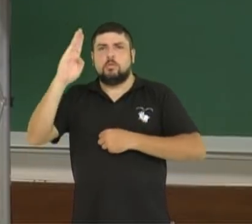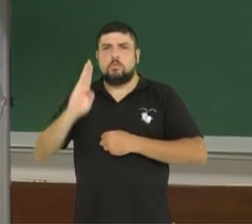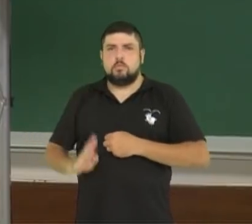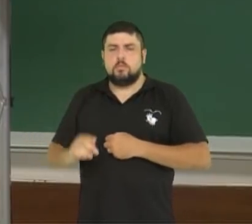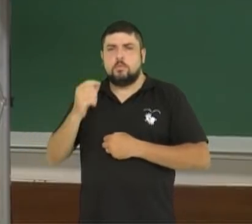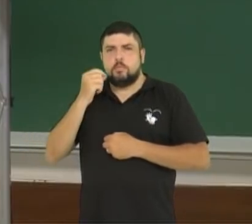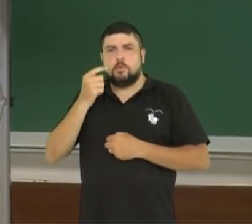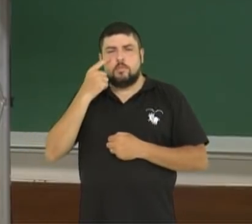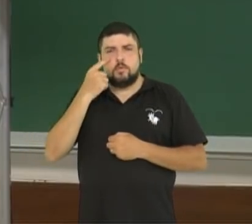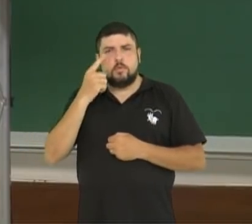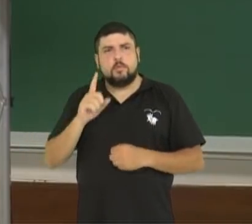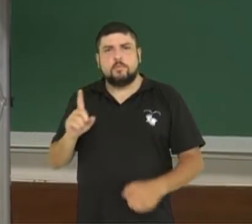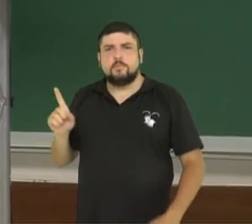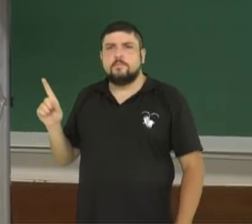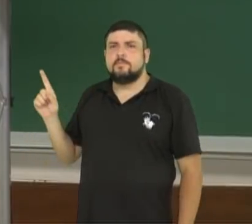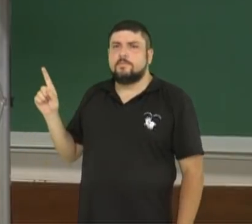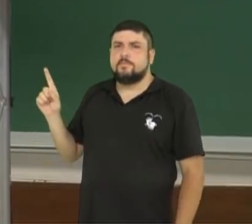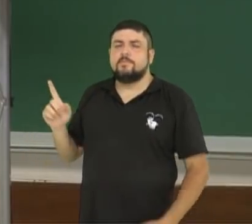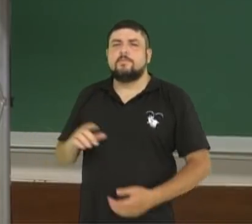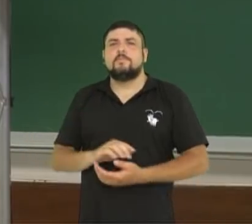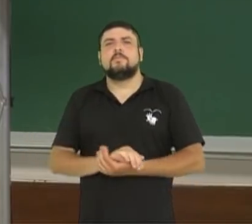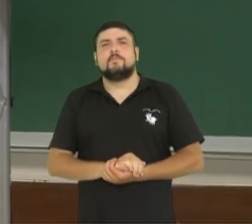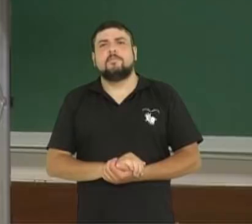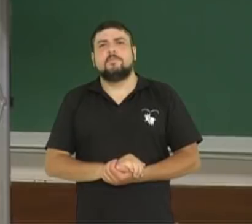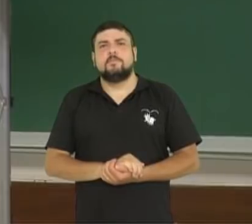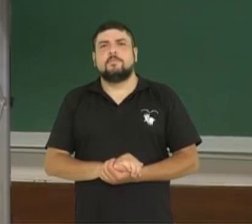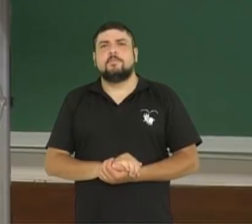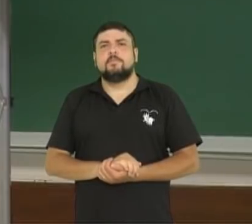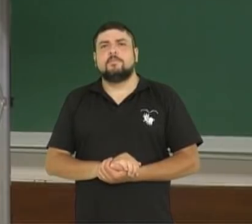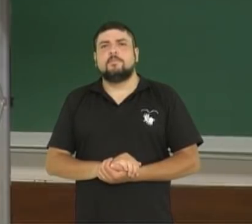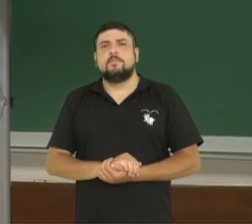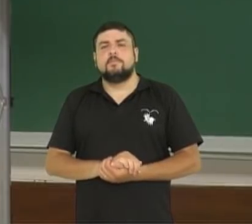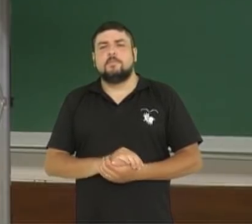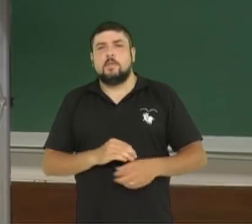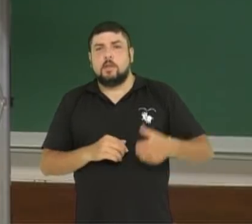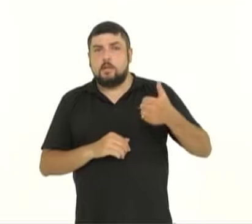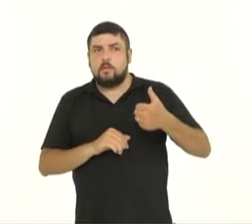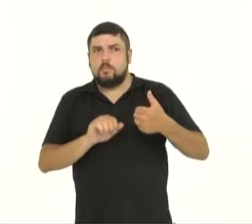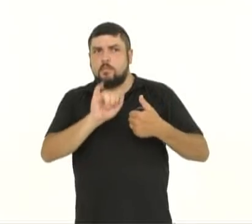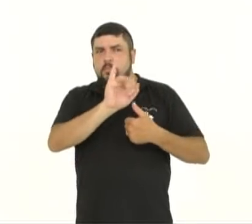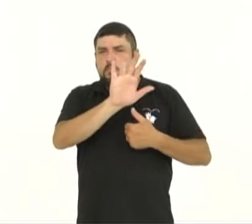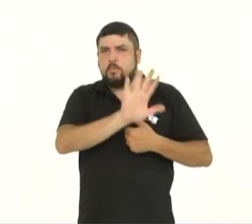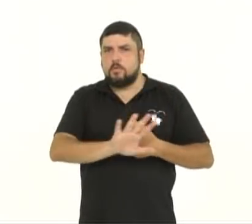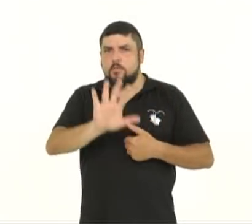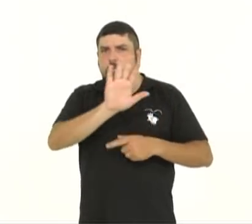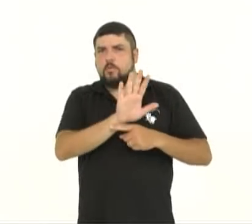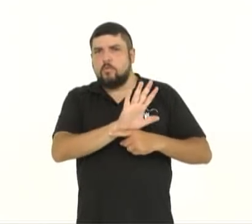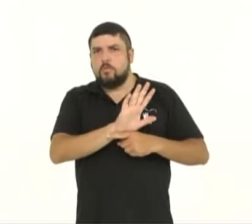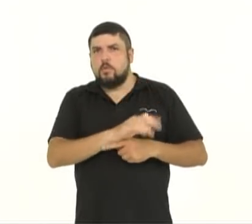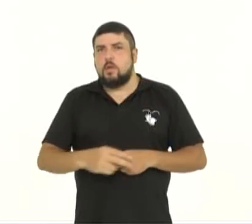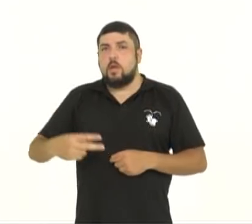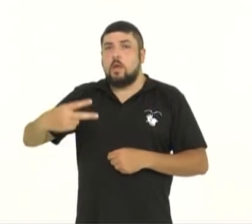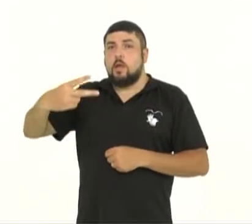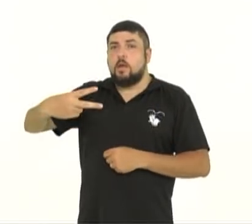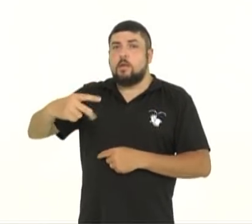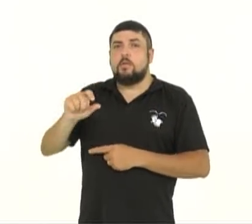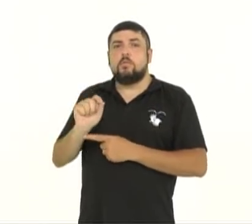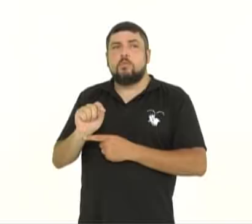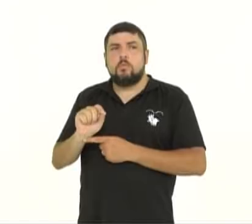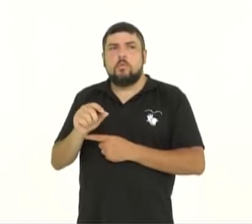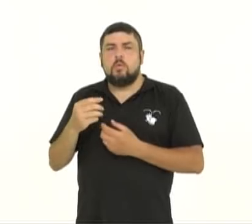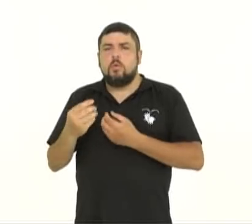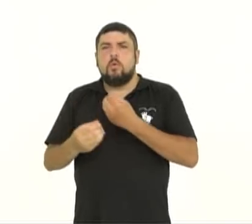verbal constante aqui na primeira imagem, certo? E na segunda imagem a gente tem aqui, né? Eles saíram do